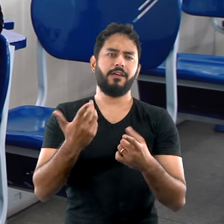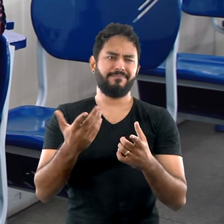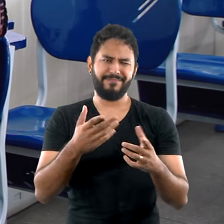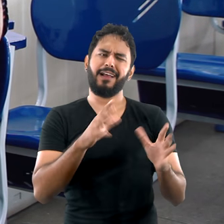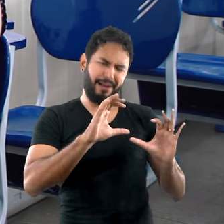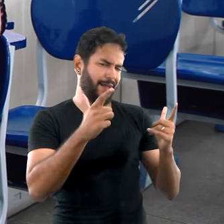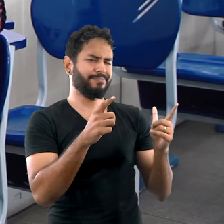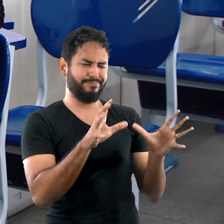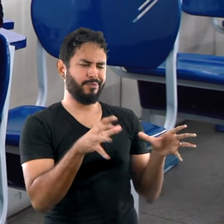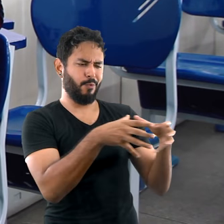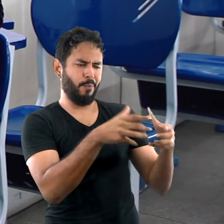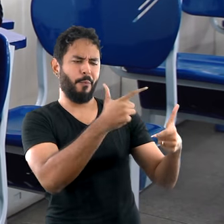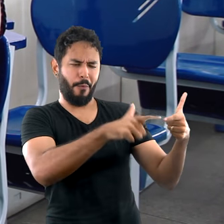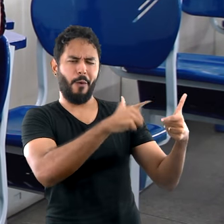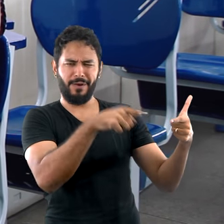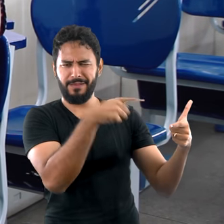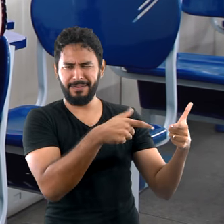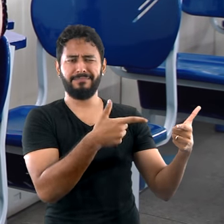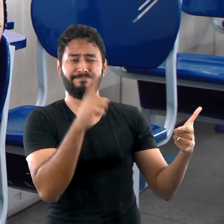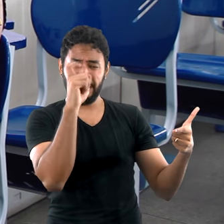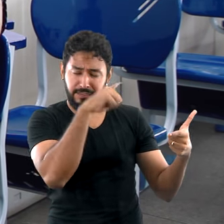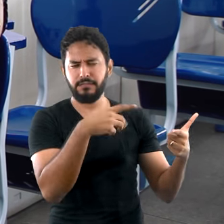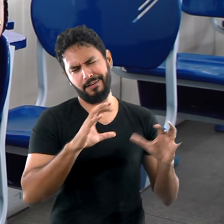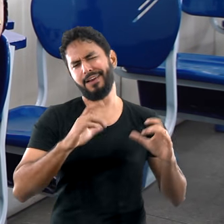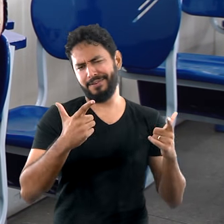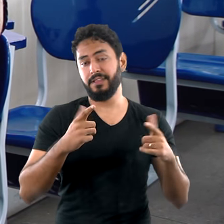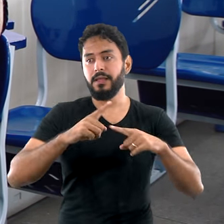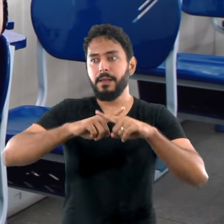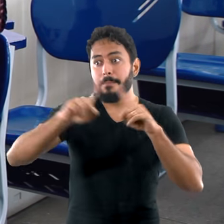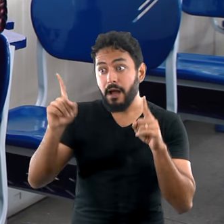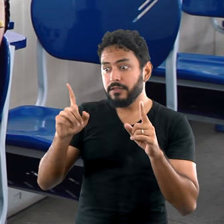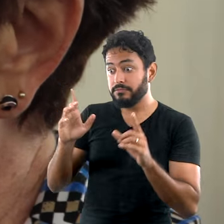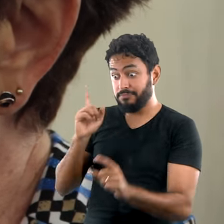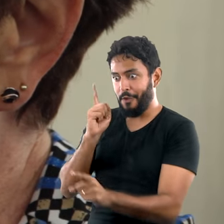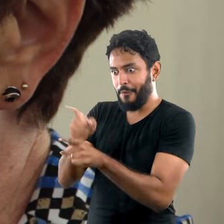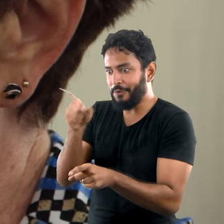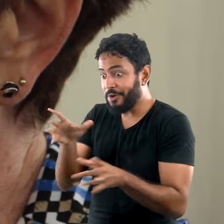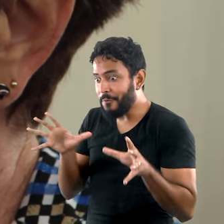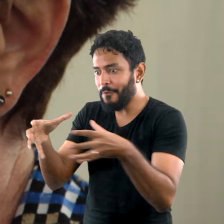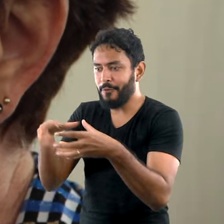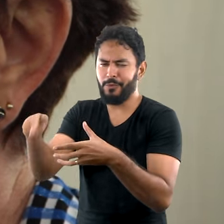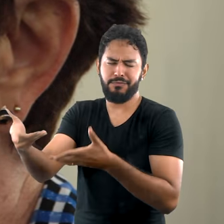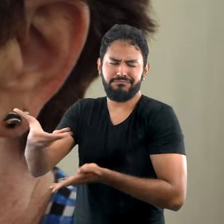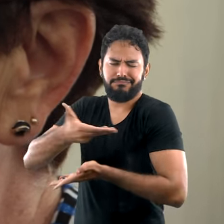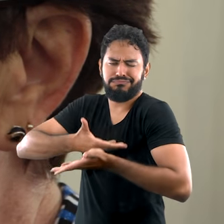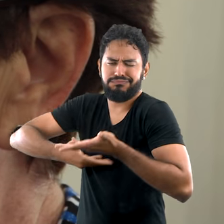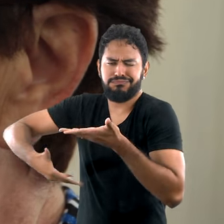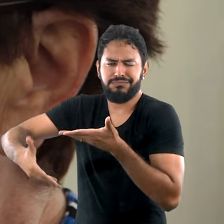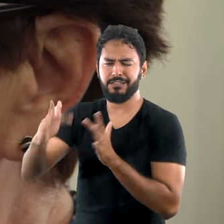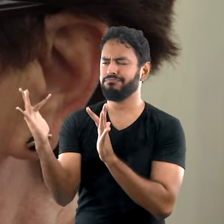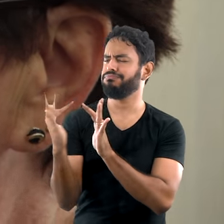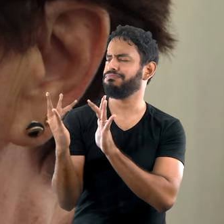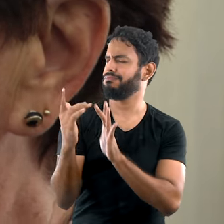turmas problemáticas, óbvio que encontra. Mas quando você encontra uma turma em que há